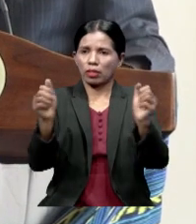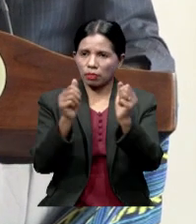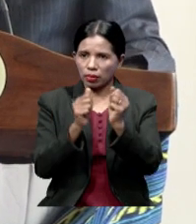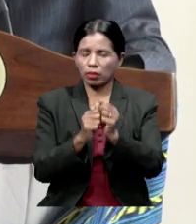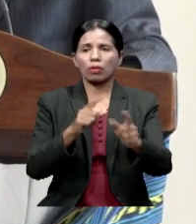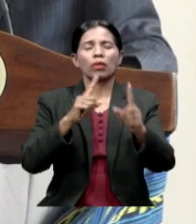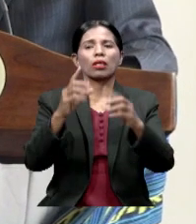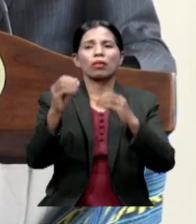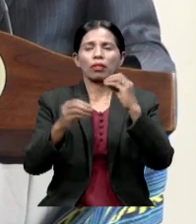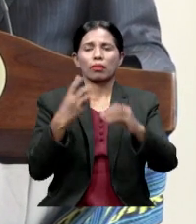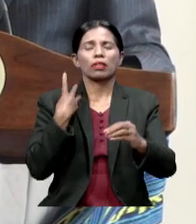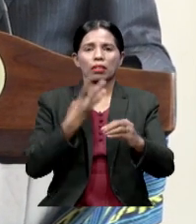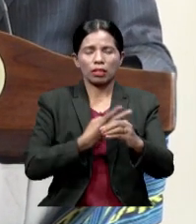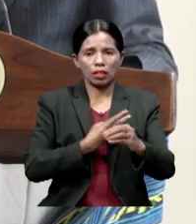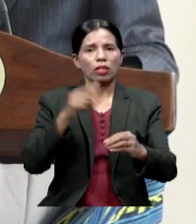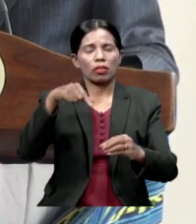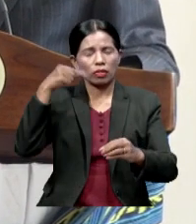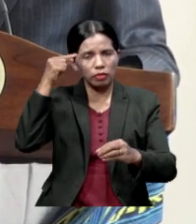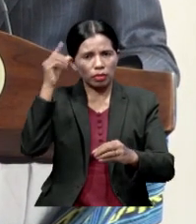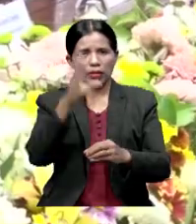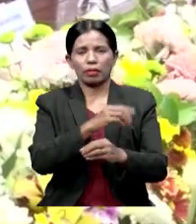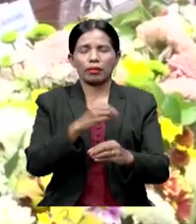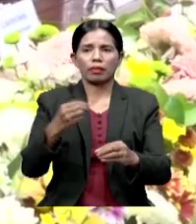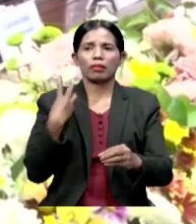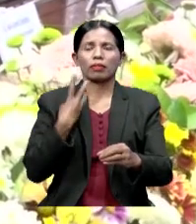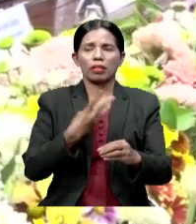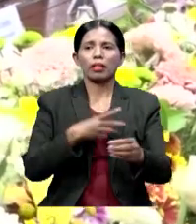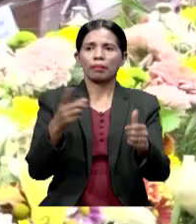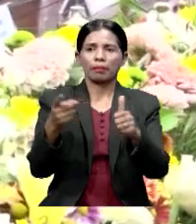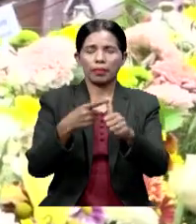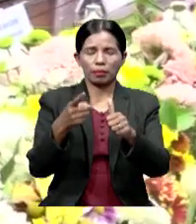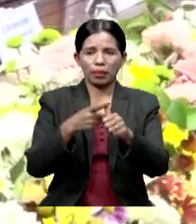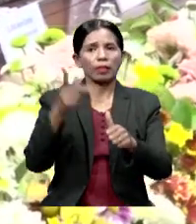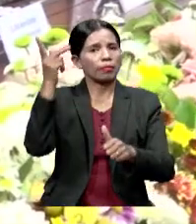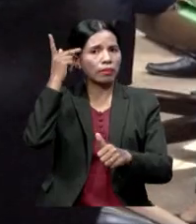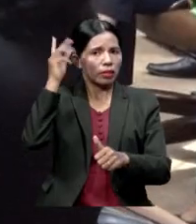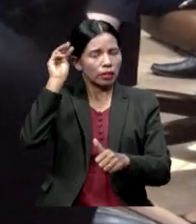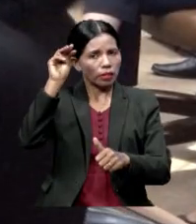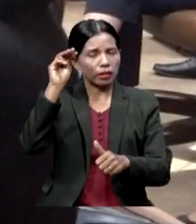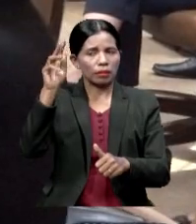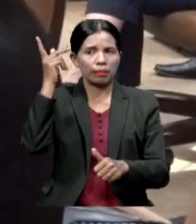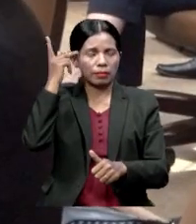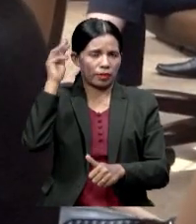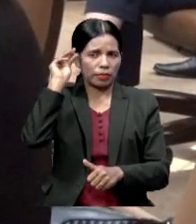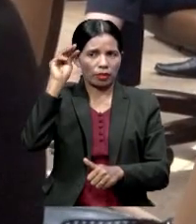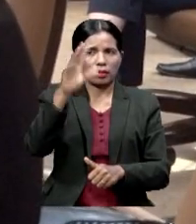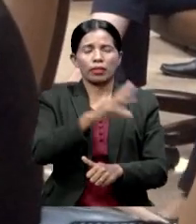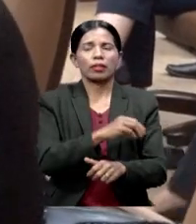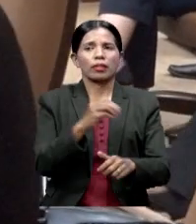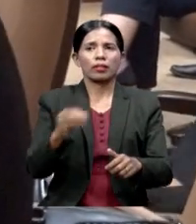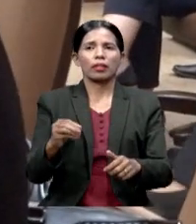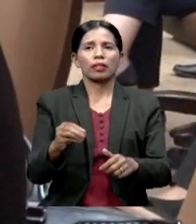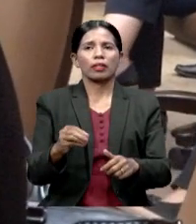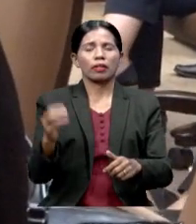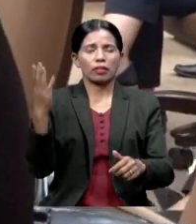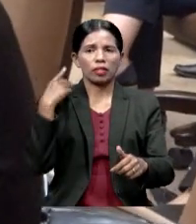o seu governo tem muito honra de ser o primeiro nisto a visitar desde